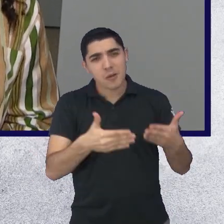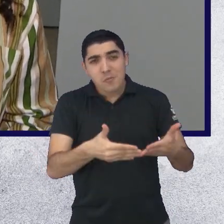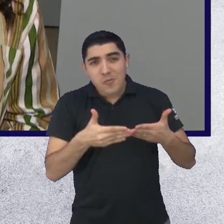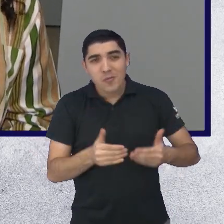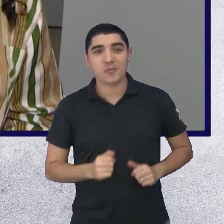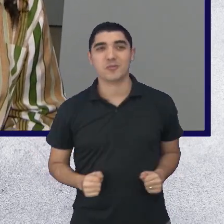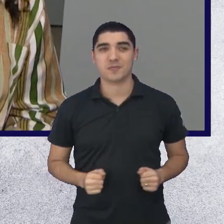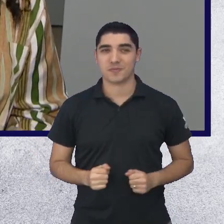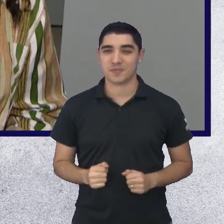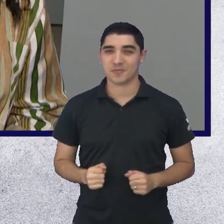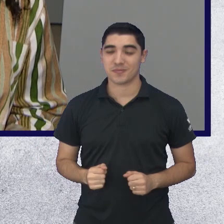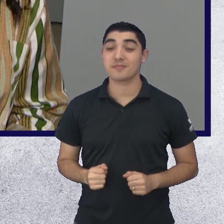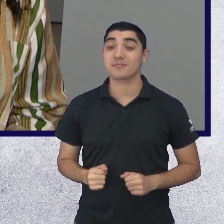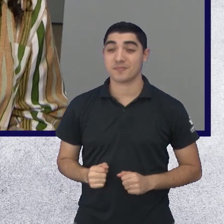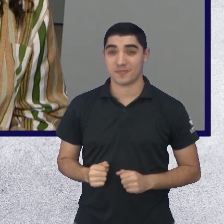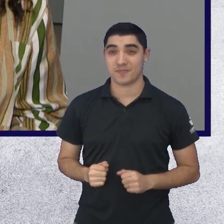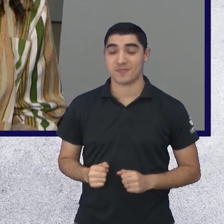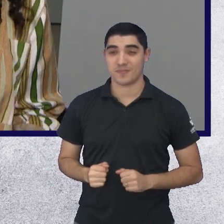gente.